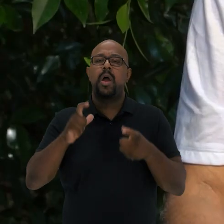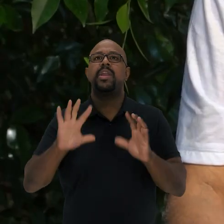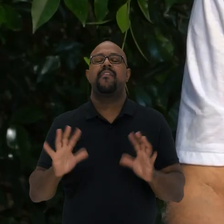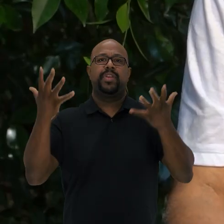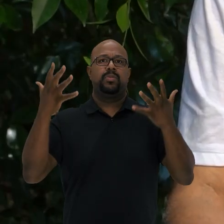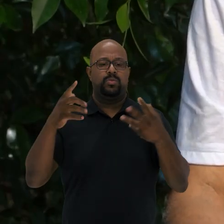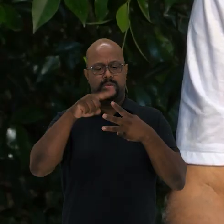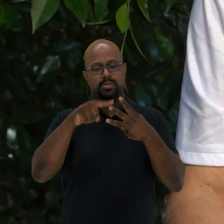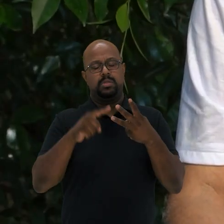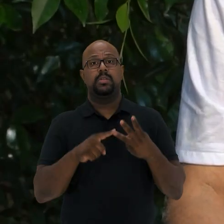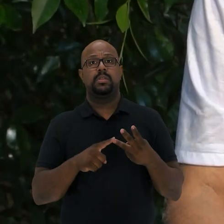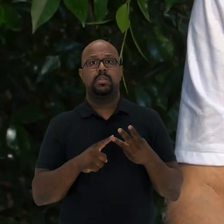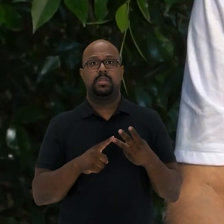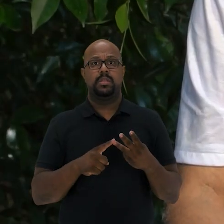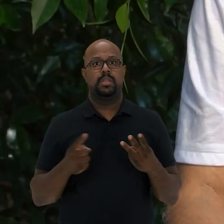o evento. Sim.